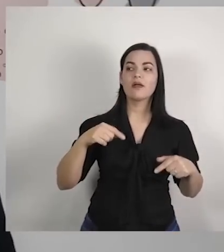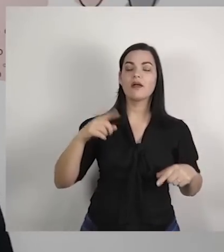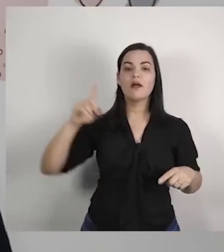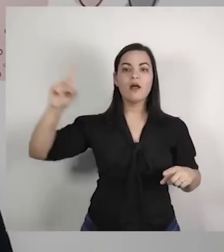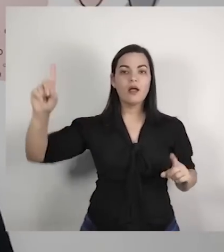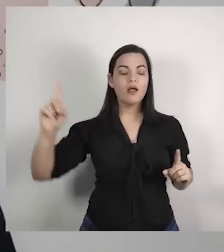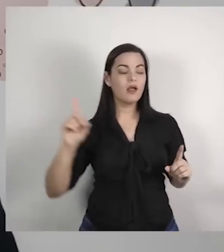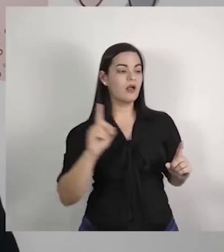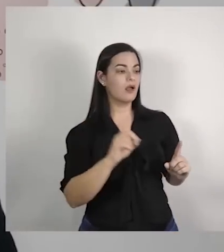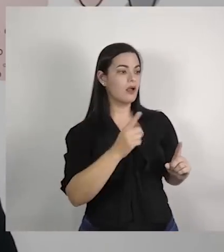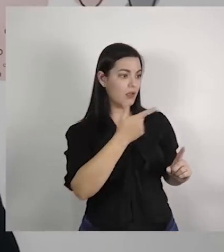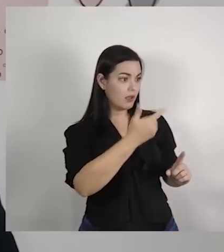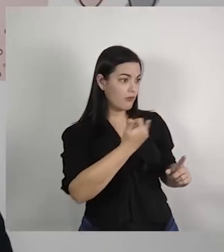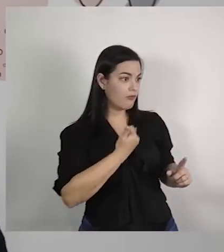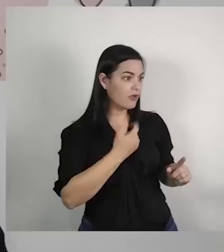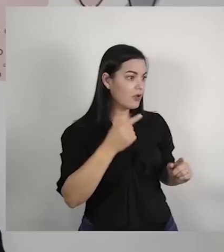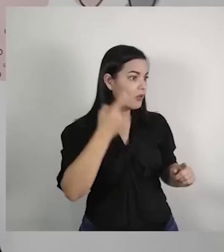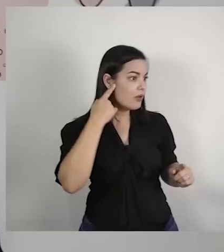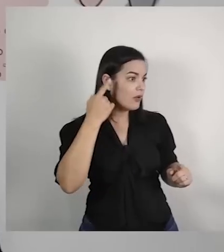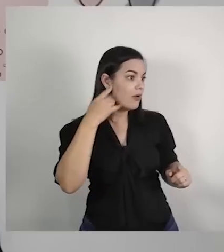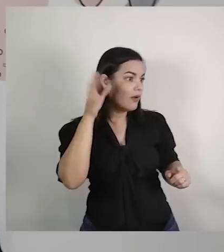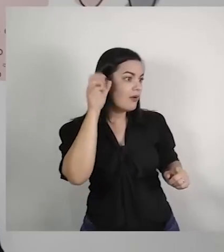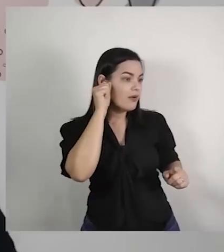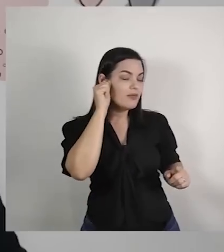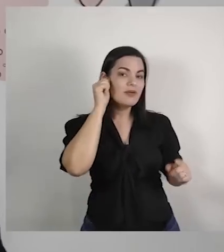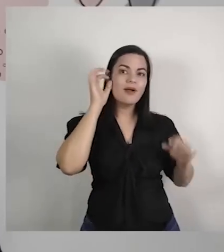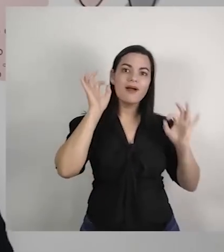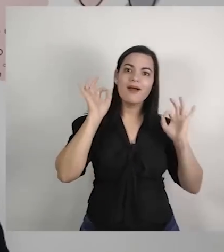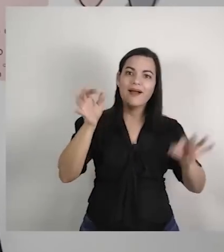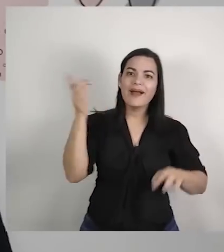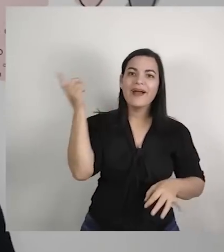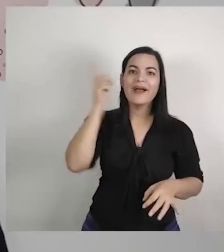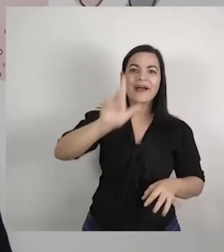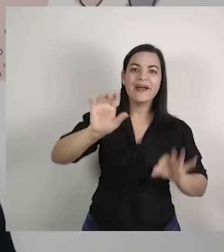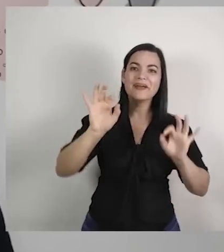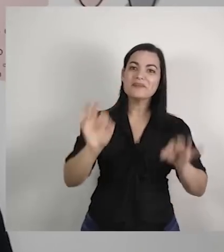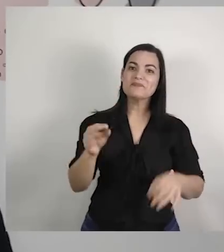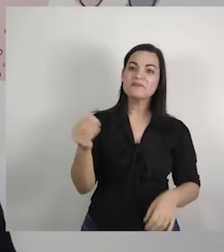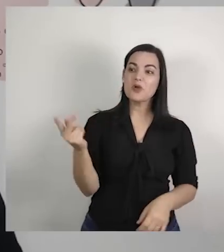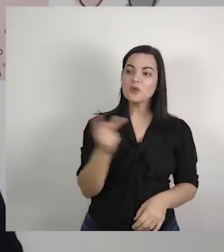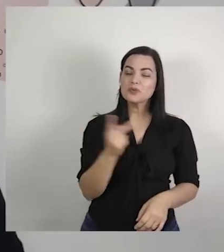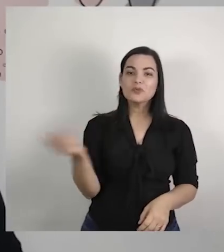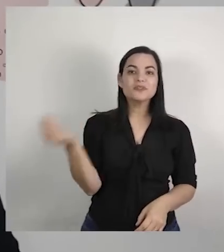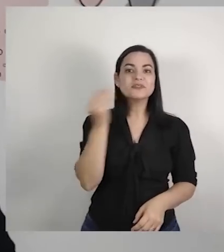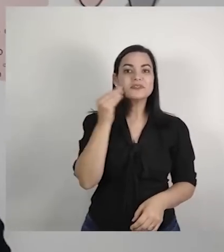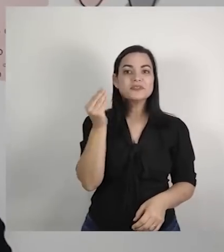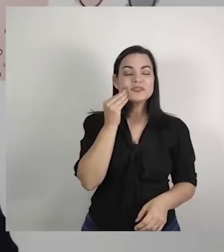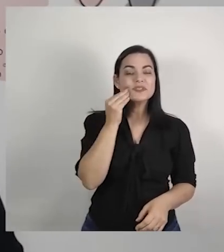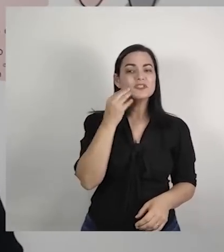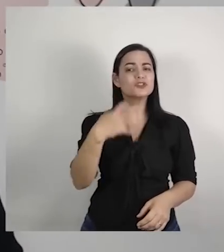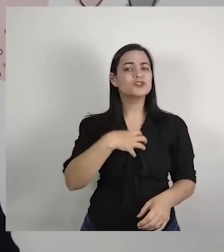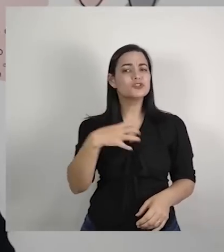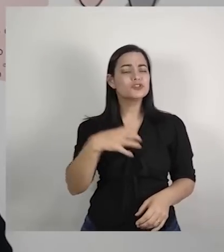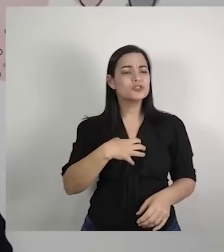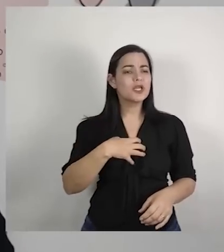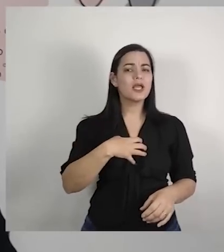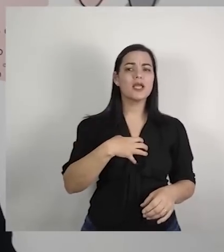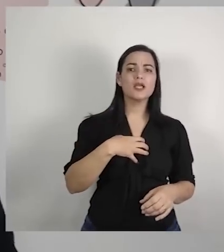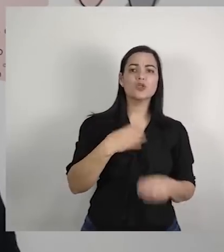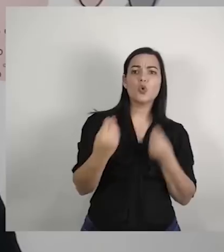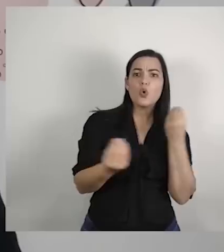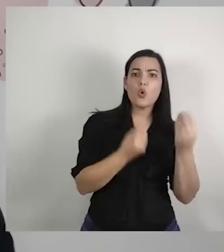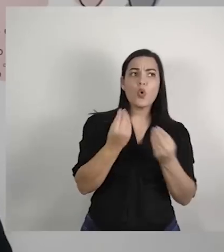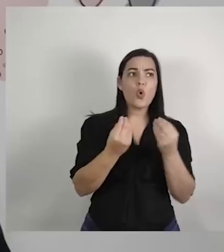e esse outro pesquisador aqui, o Bell, testando aí as diferentes formas,